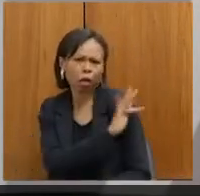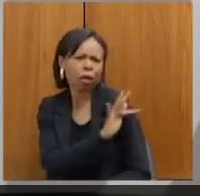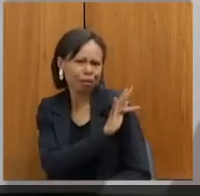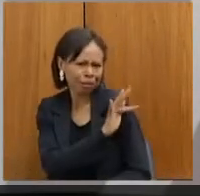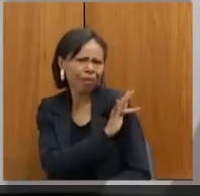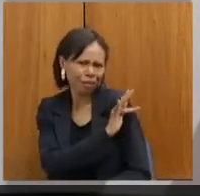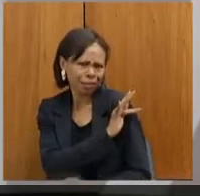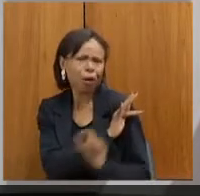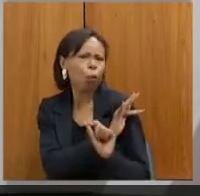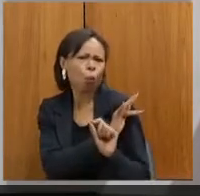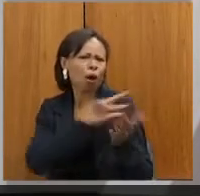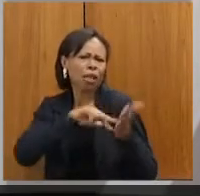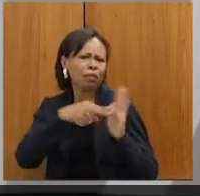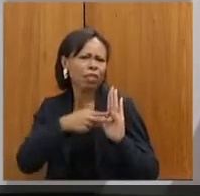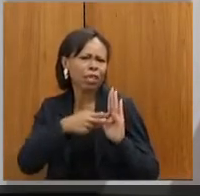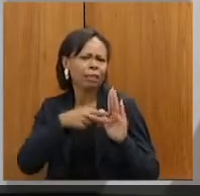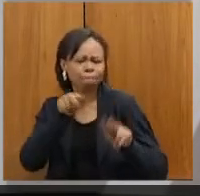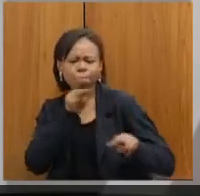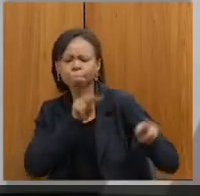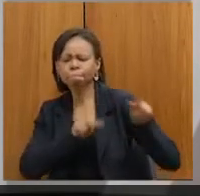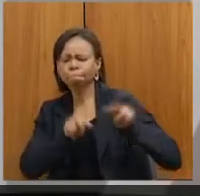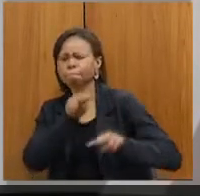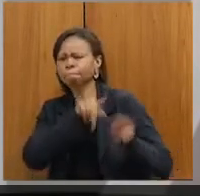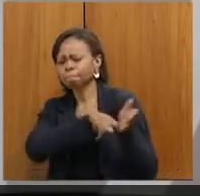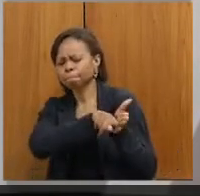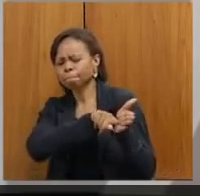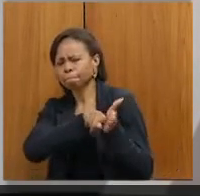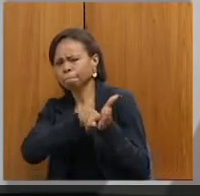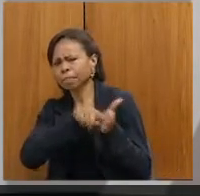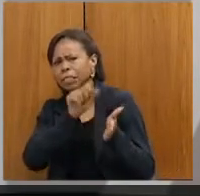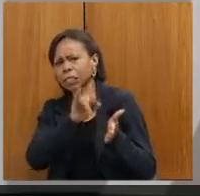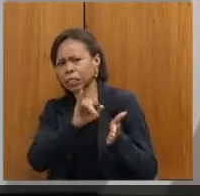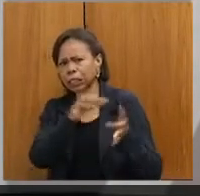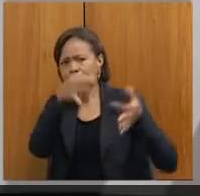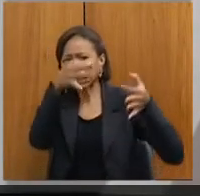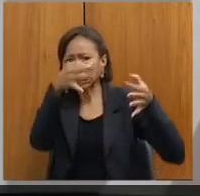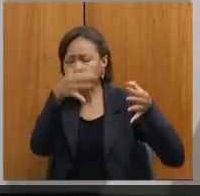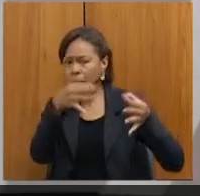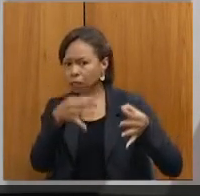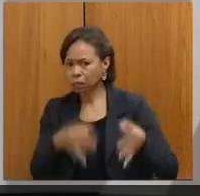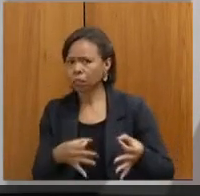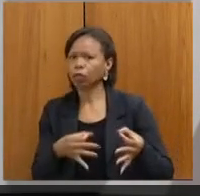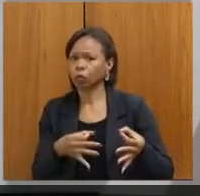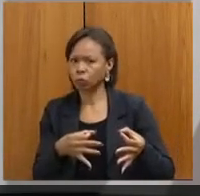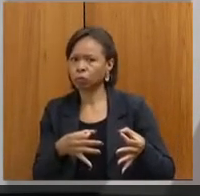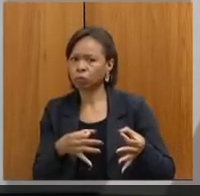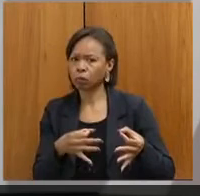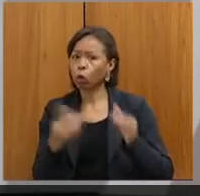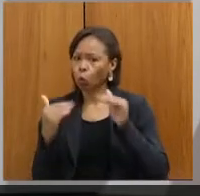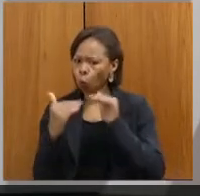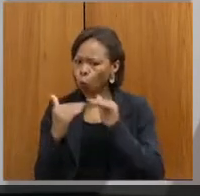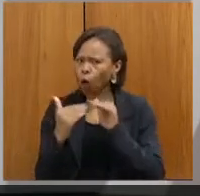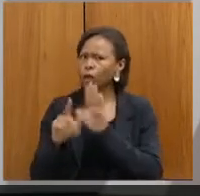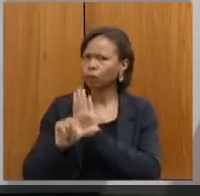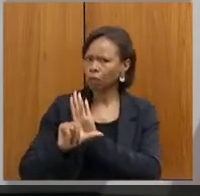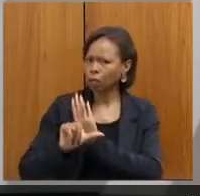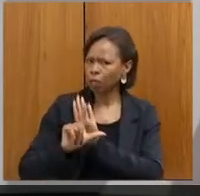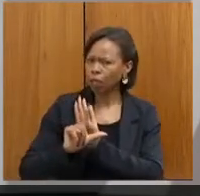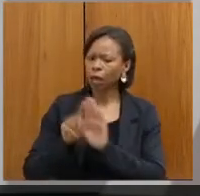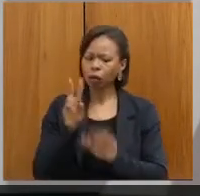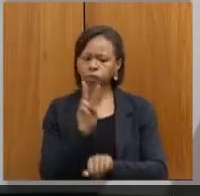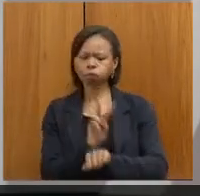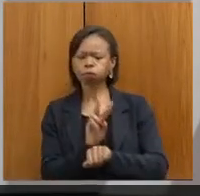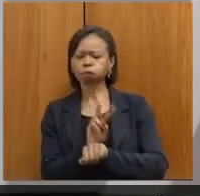vezes verificar se está algo correto como como previsto vigiar